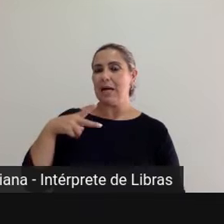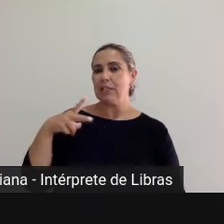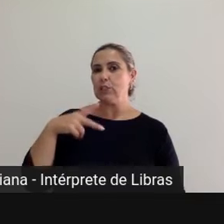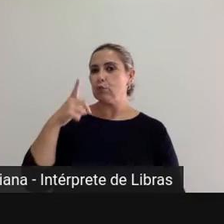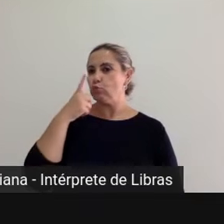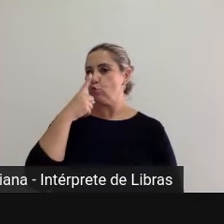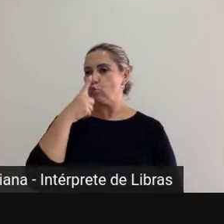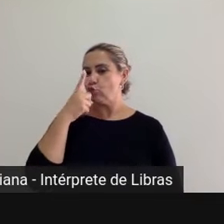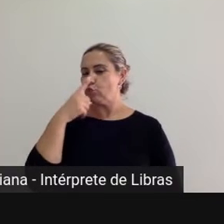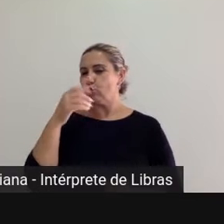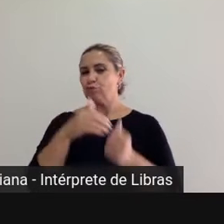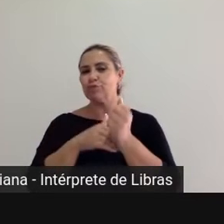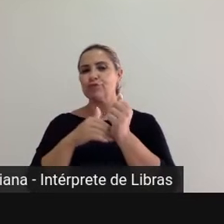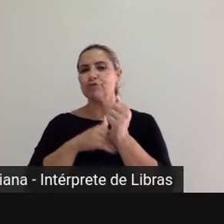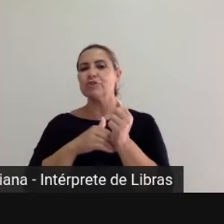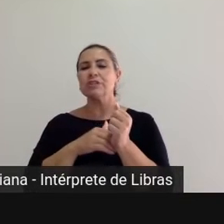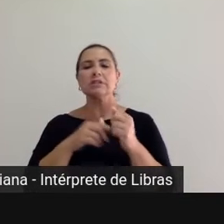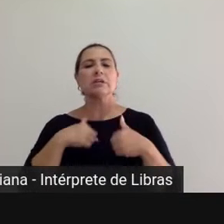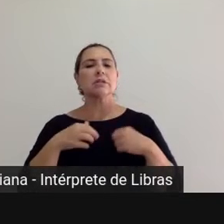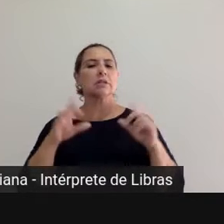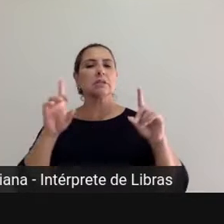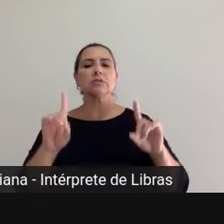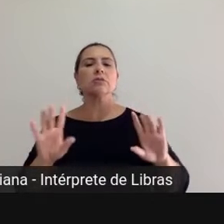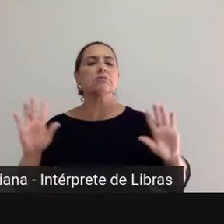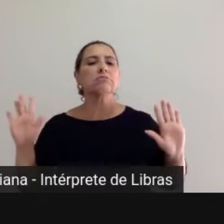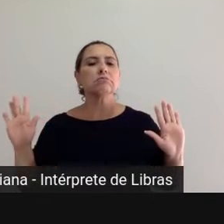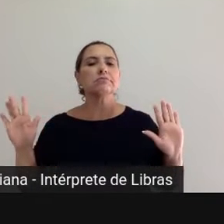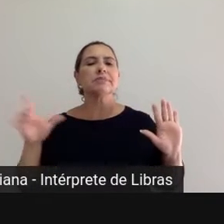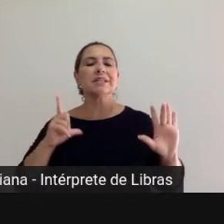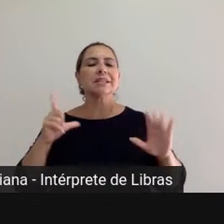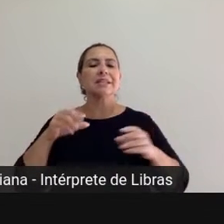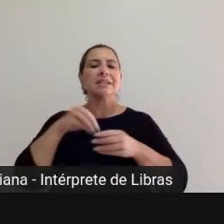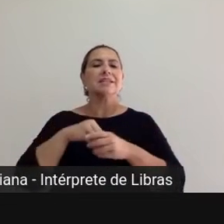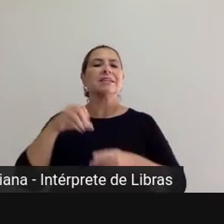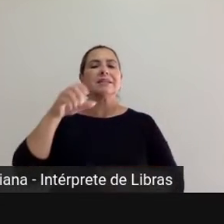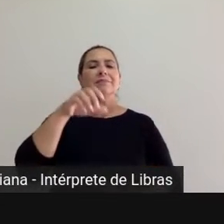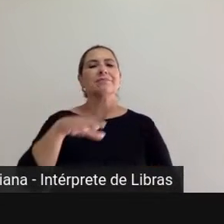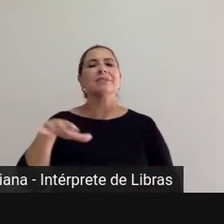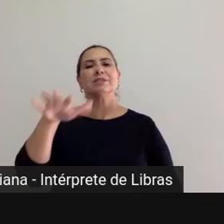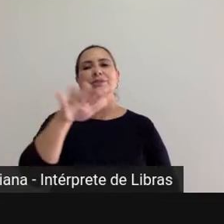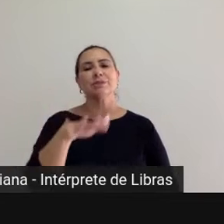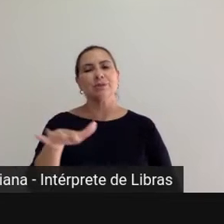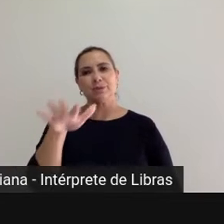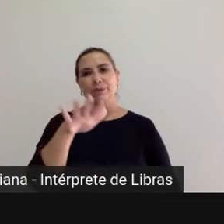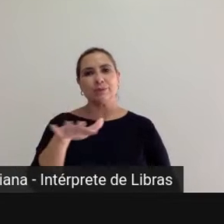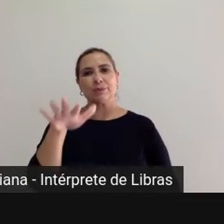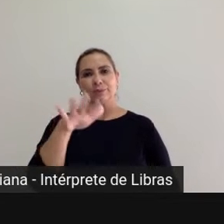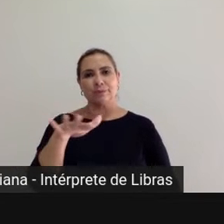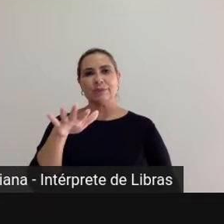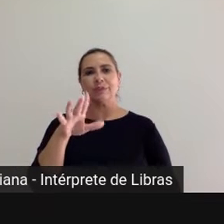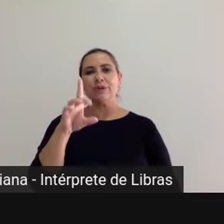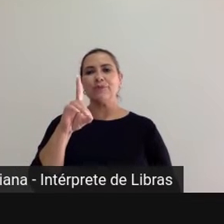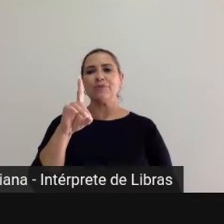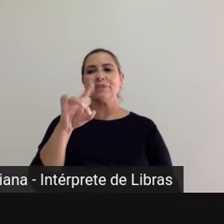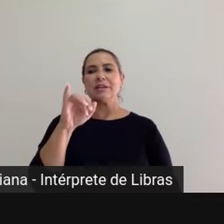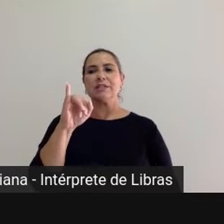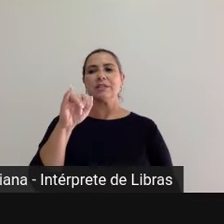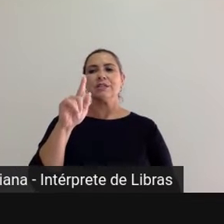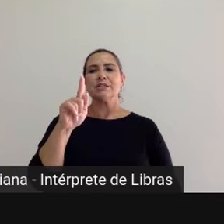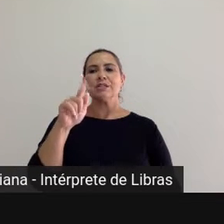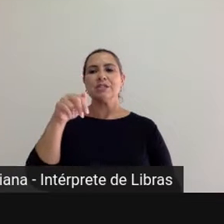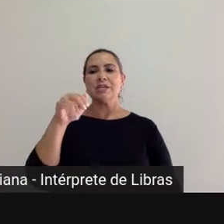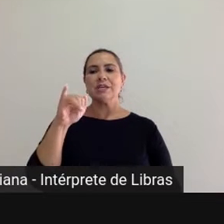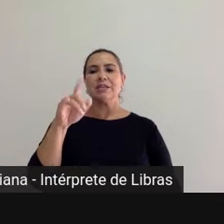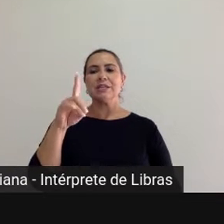sua privacidade, e isso está dentro de um campo que a gente fala da dignidade humana. Então, se eu, mesmo sem